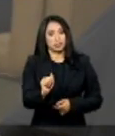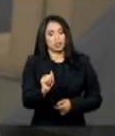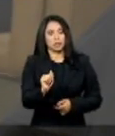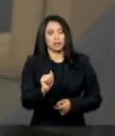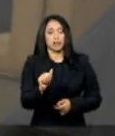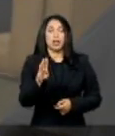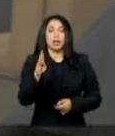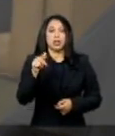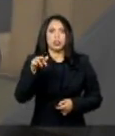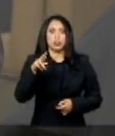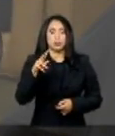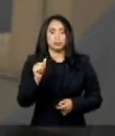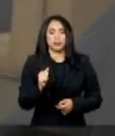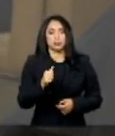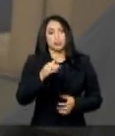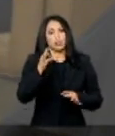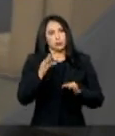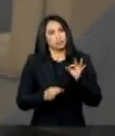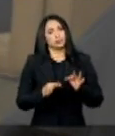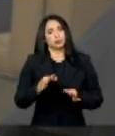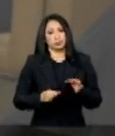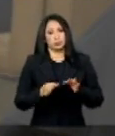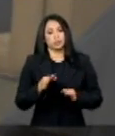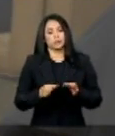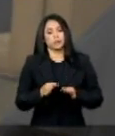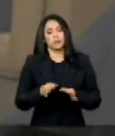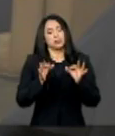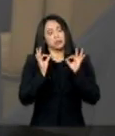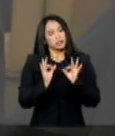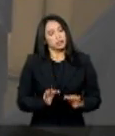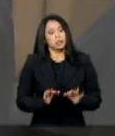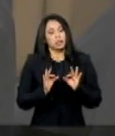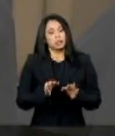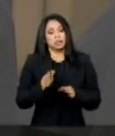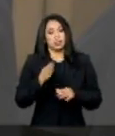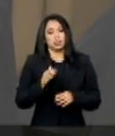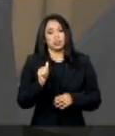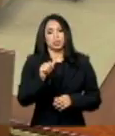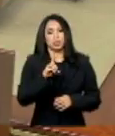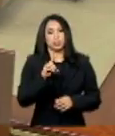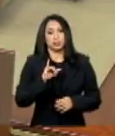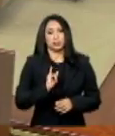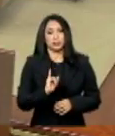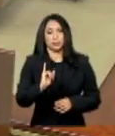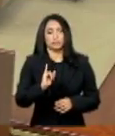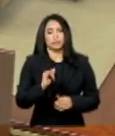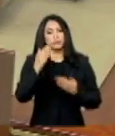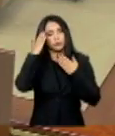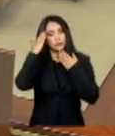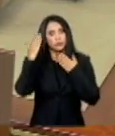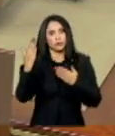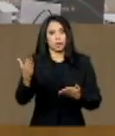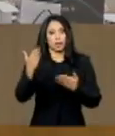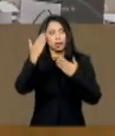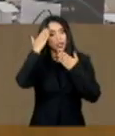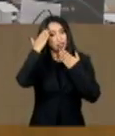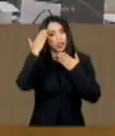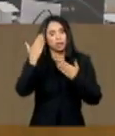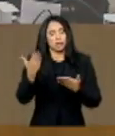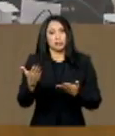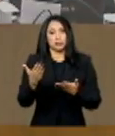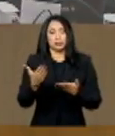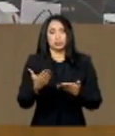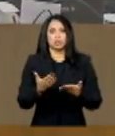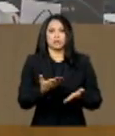confia que será julgada procedente essa ação direta de constitucionalidade muito obrigado nem se agradece doutor vitor federal de